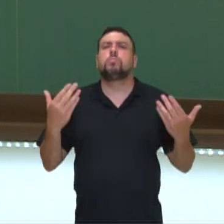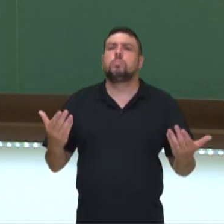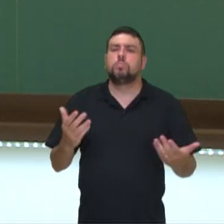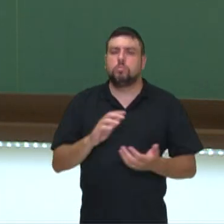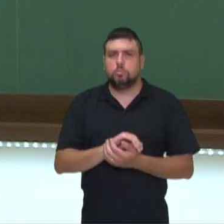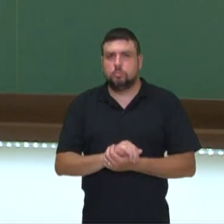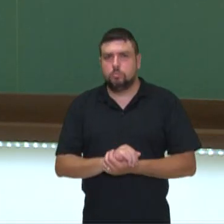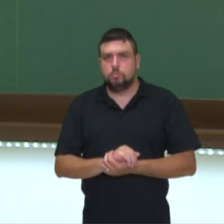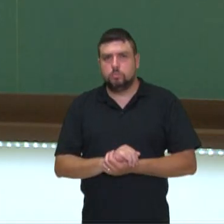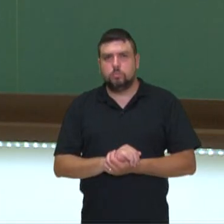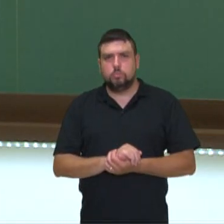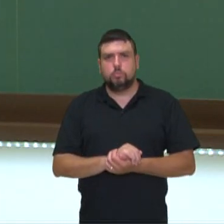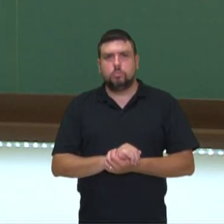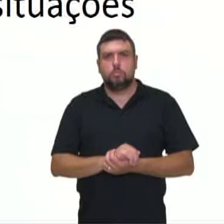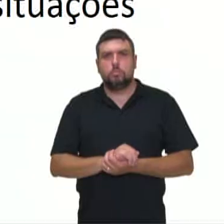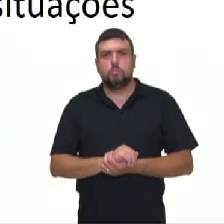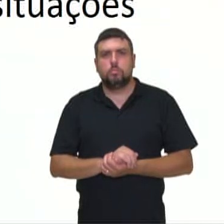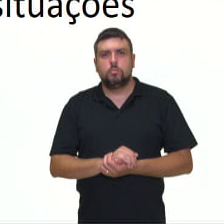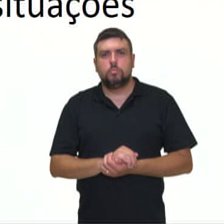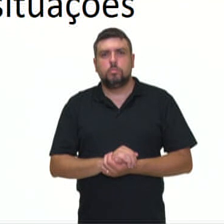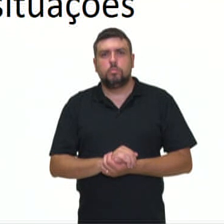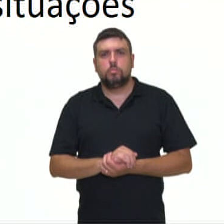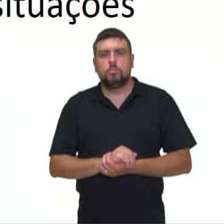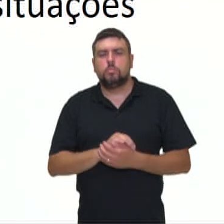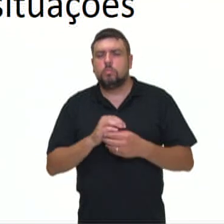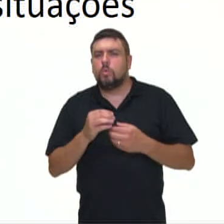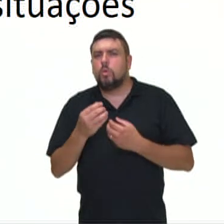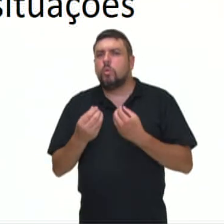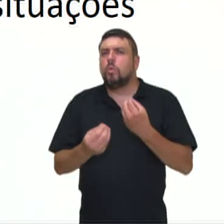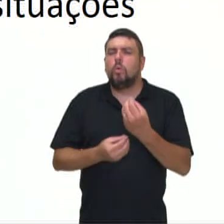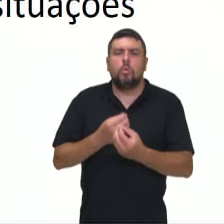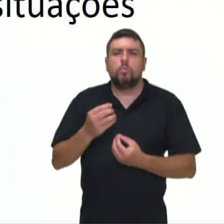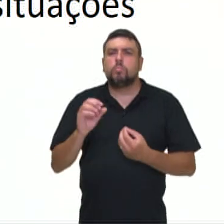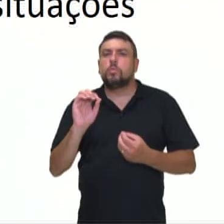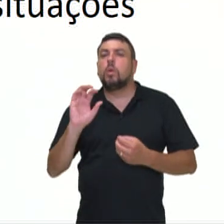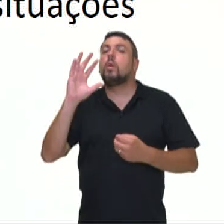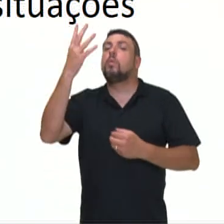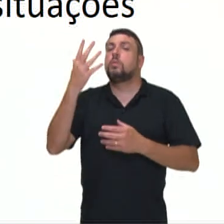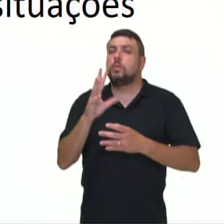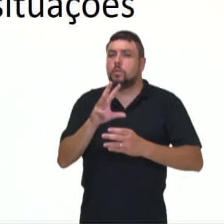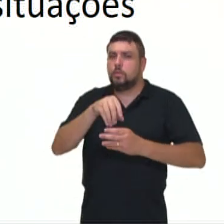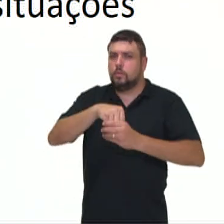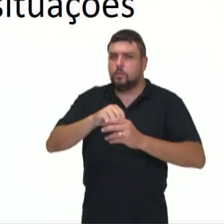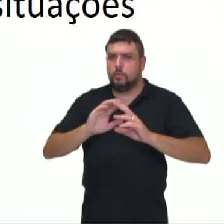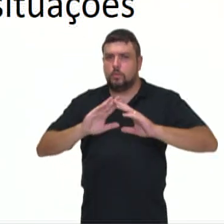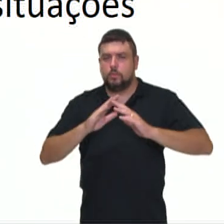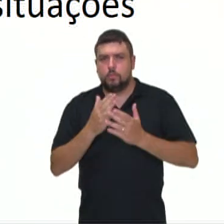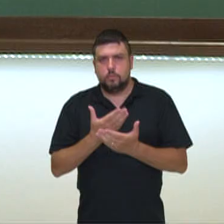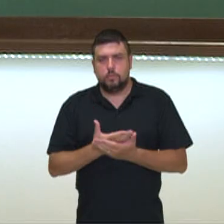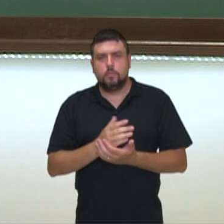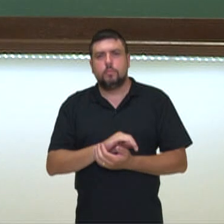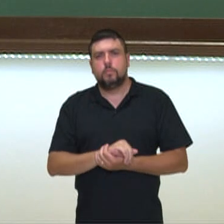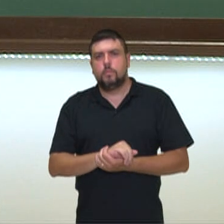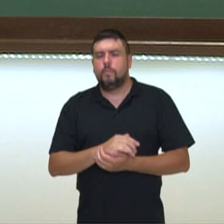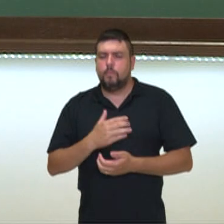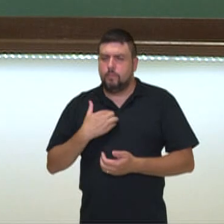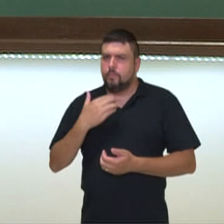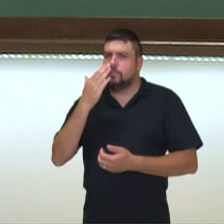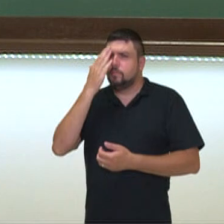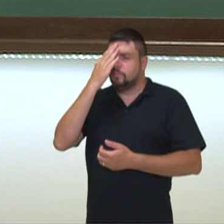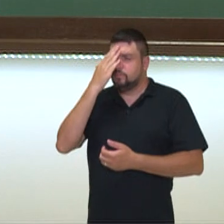isso, né? Em que momentos eles acontecem na escola? A gente sabe que muitas